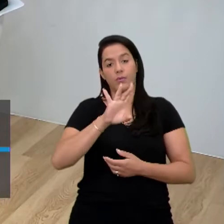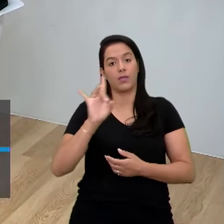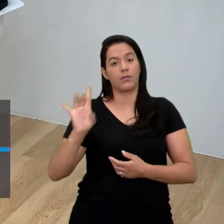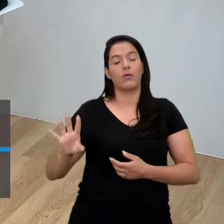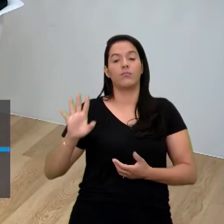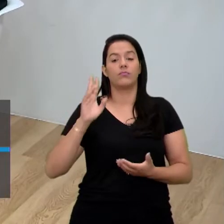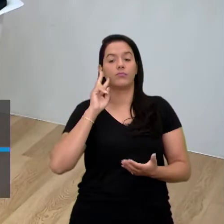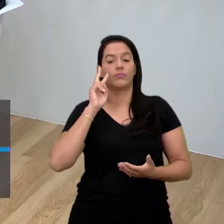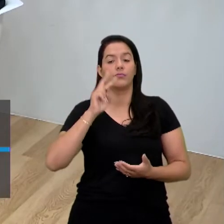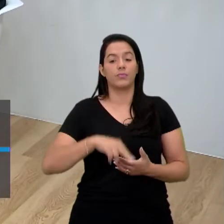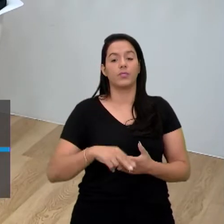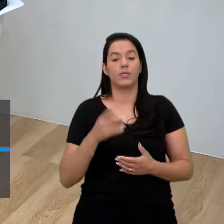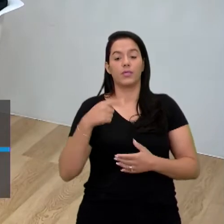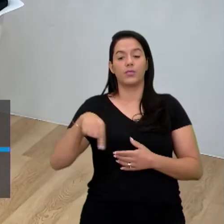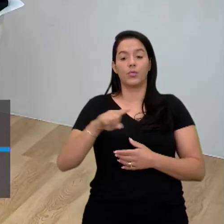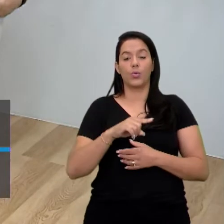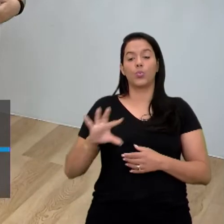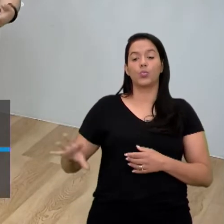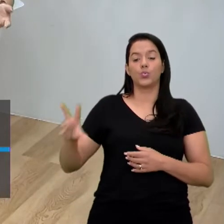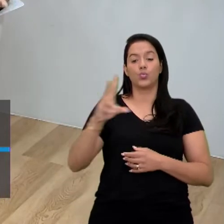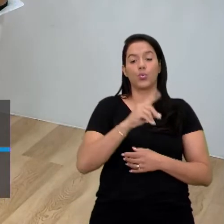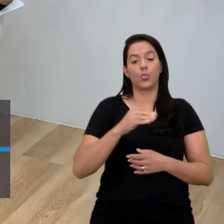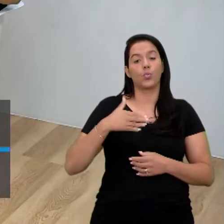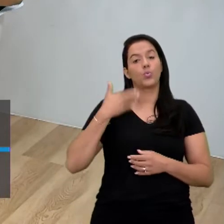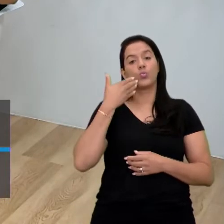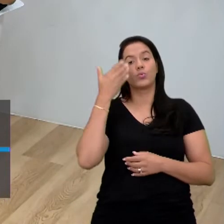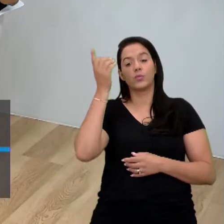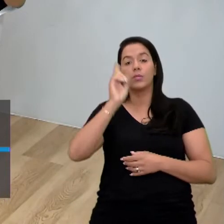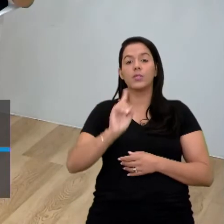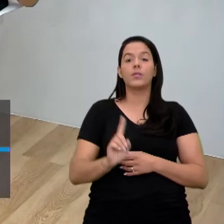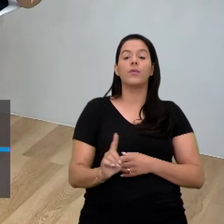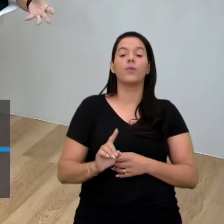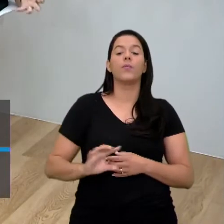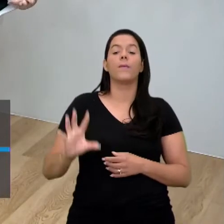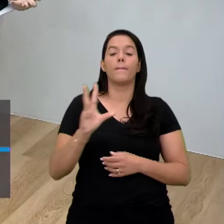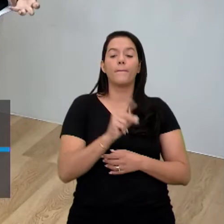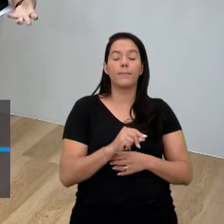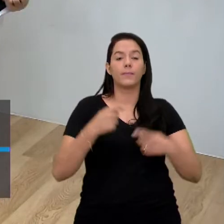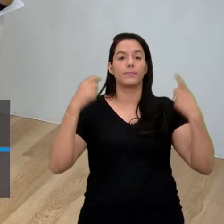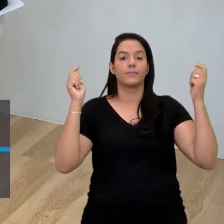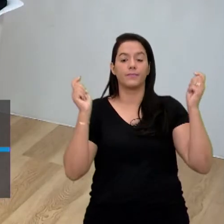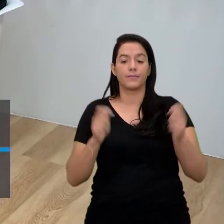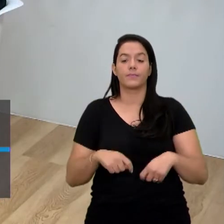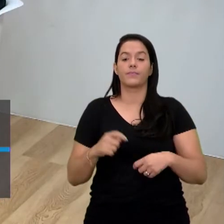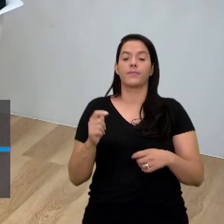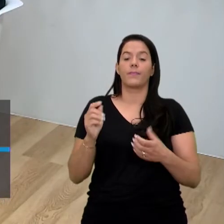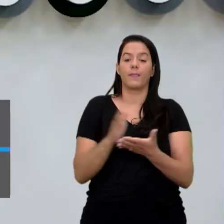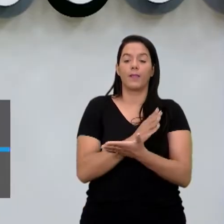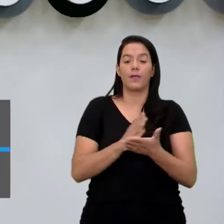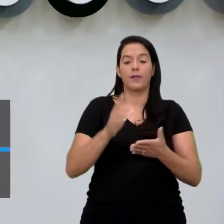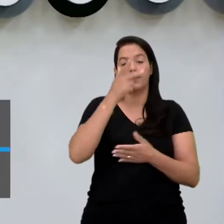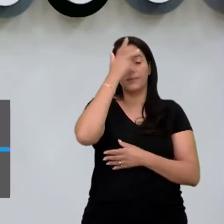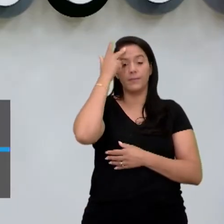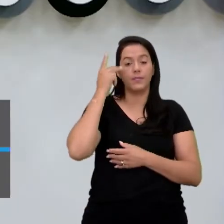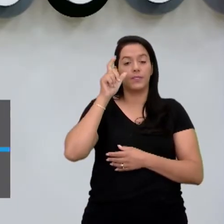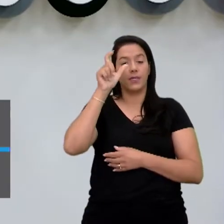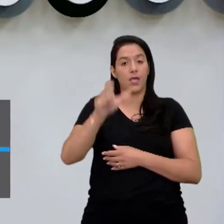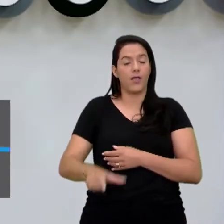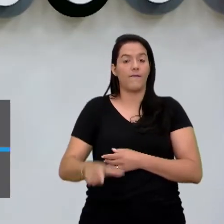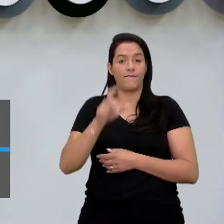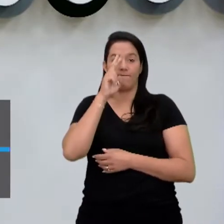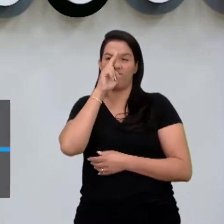também não estenda esse preconceito a todas as pessoas do Islã. Mas é justamente esse pessoal